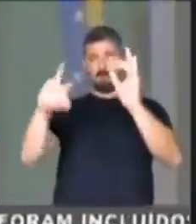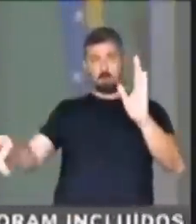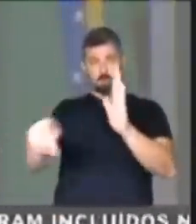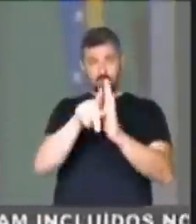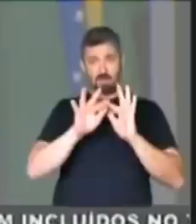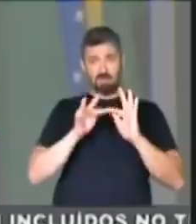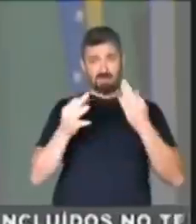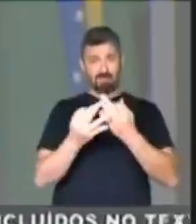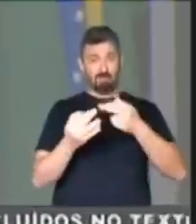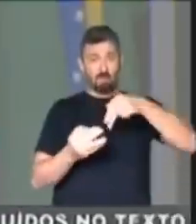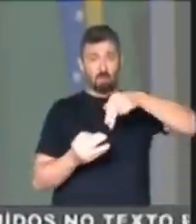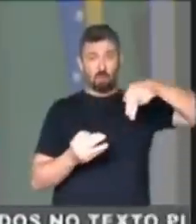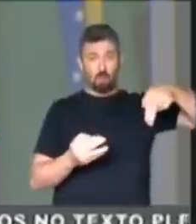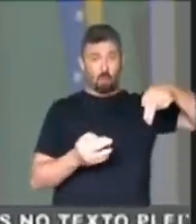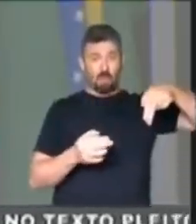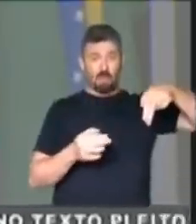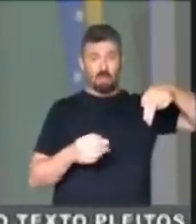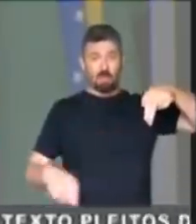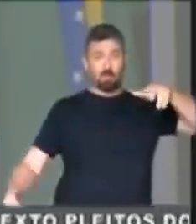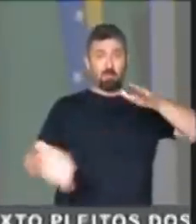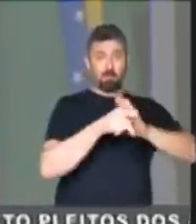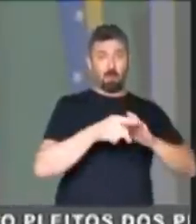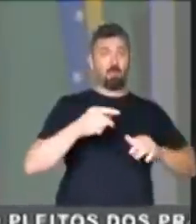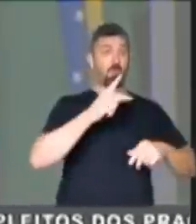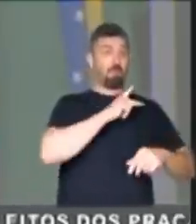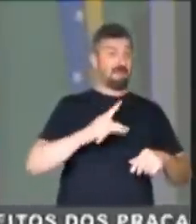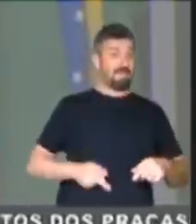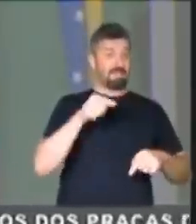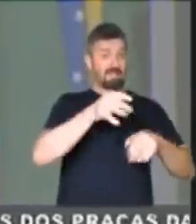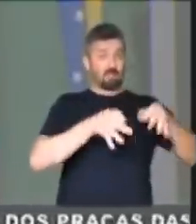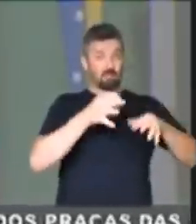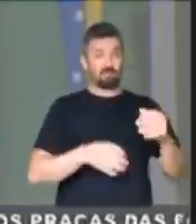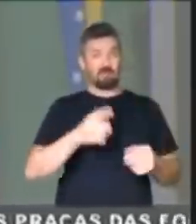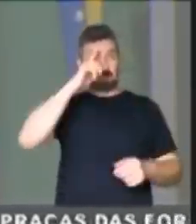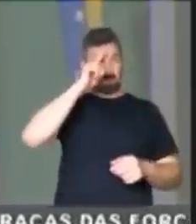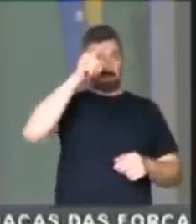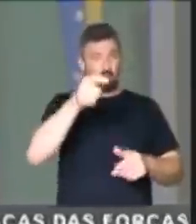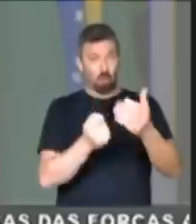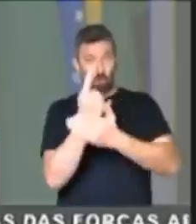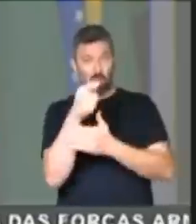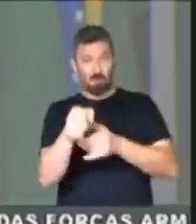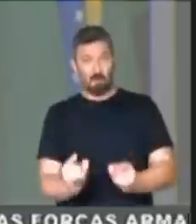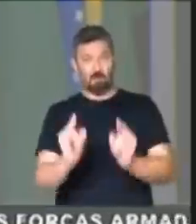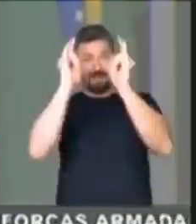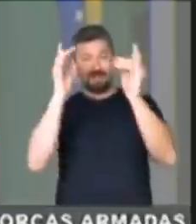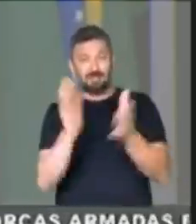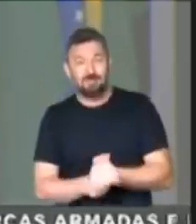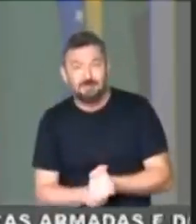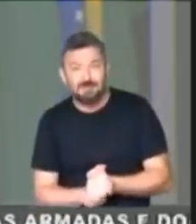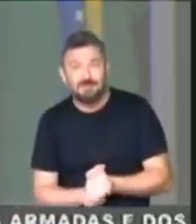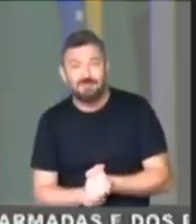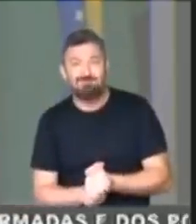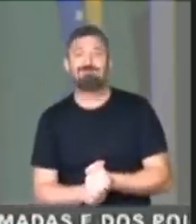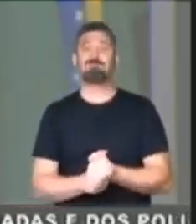família da nora do presidente do tribunal que ordenou a compra desse prédio.